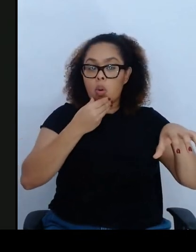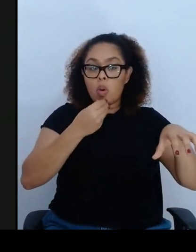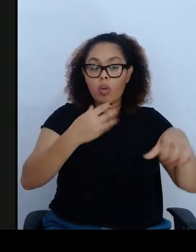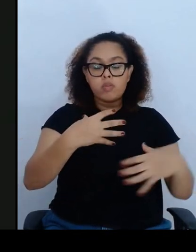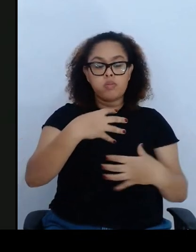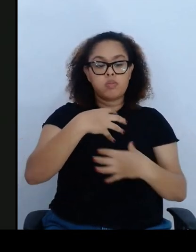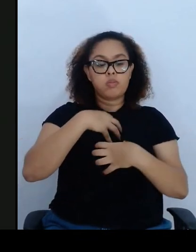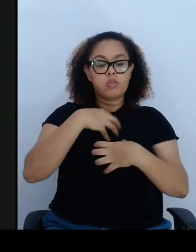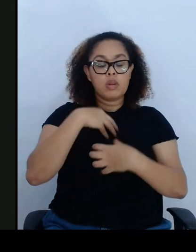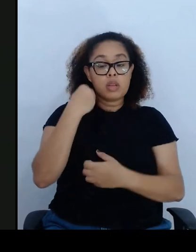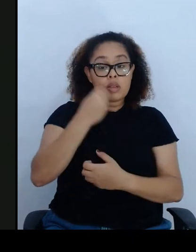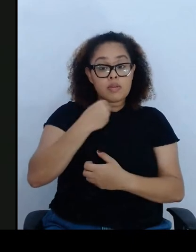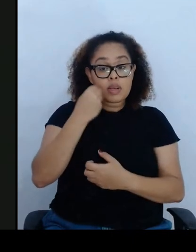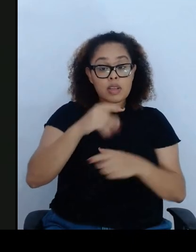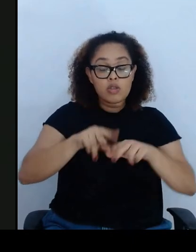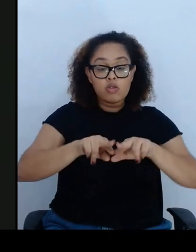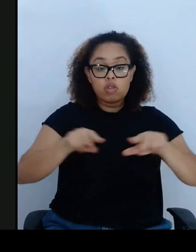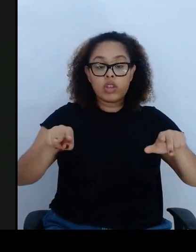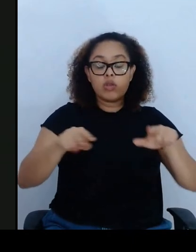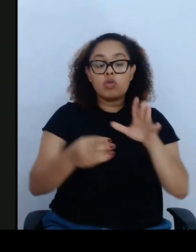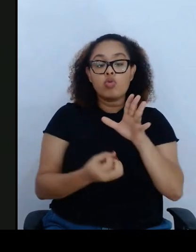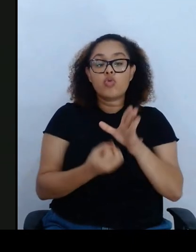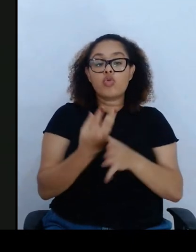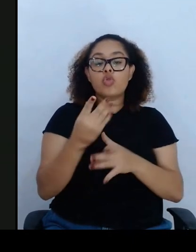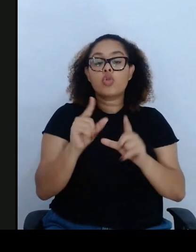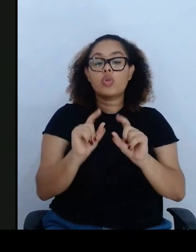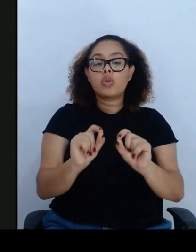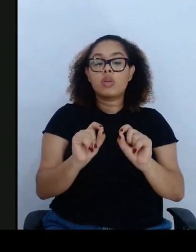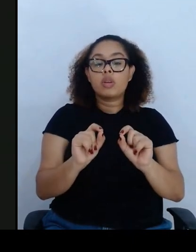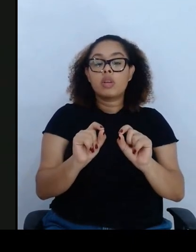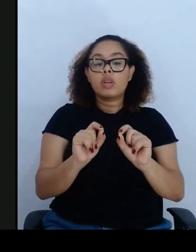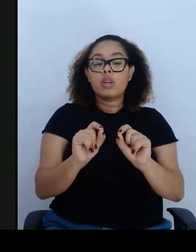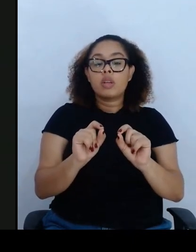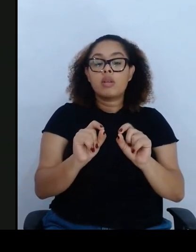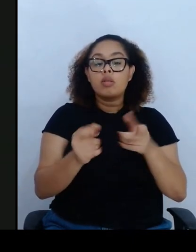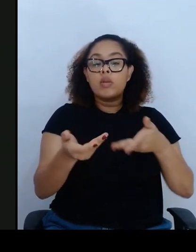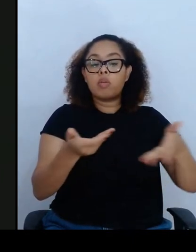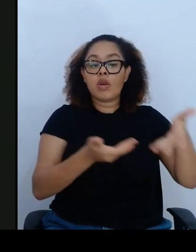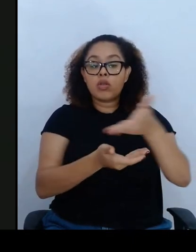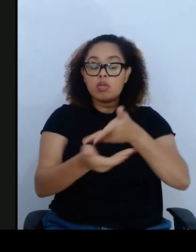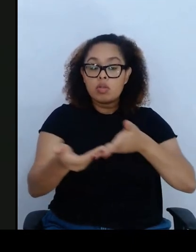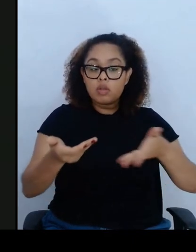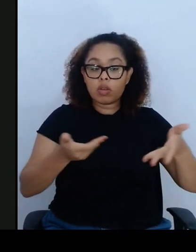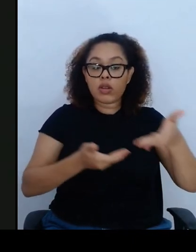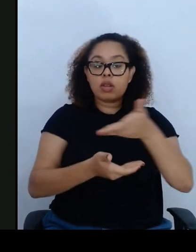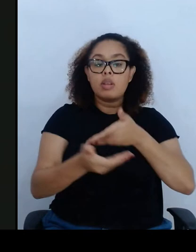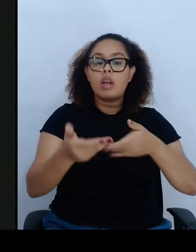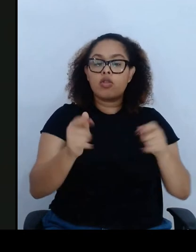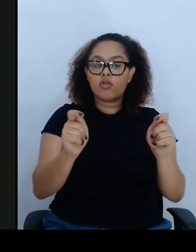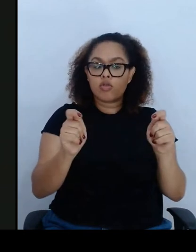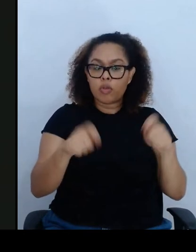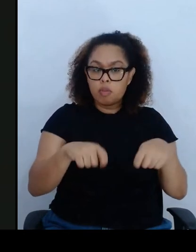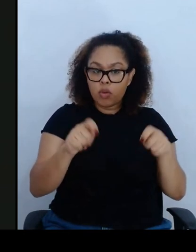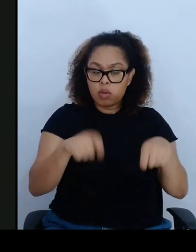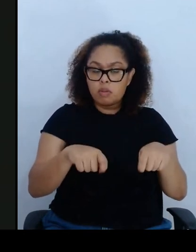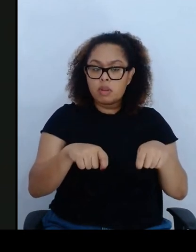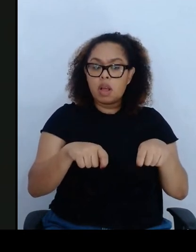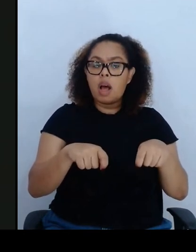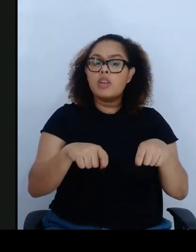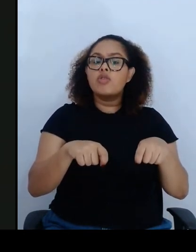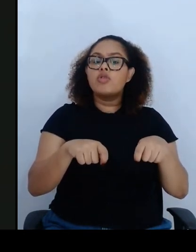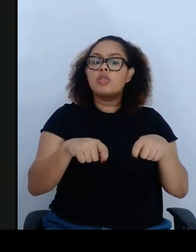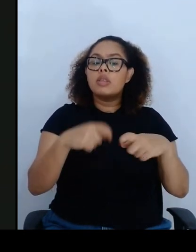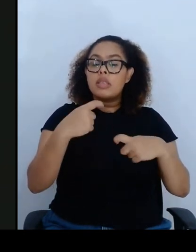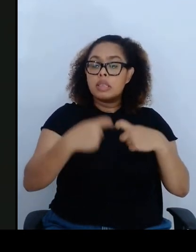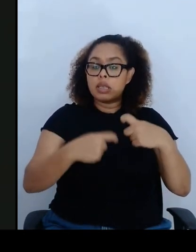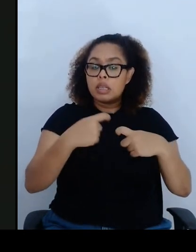e como isso criava todo uma nova forma de socialização e de possibilidades sexuais aqui aparece